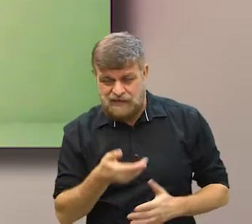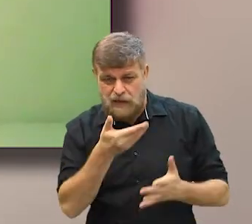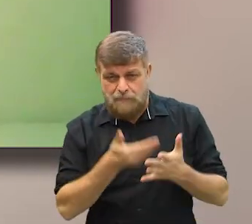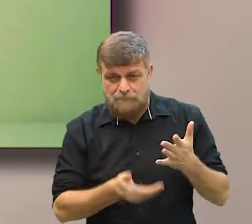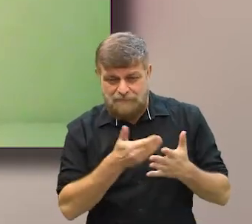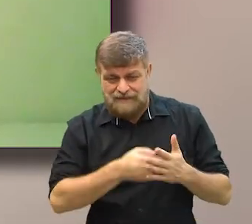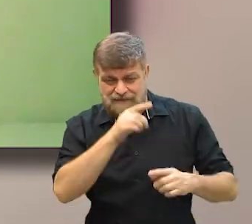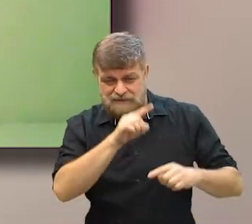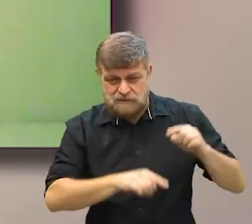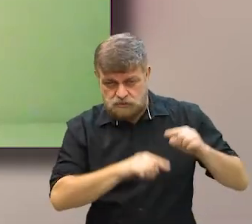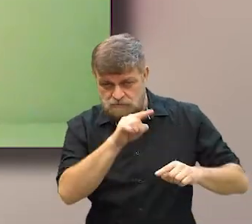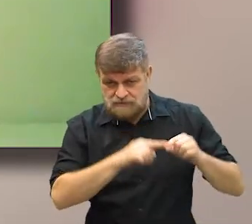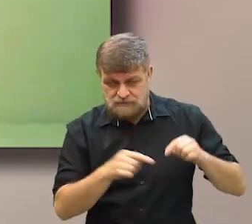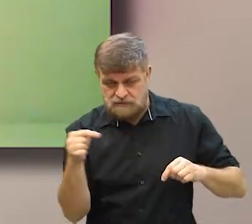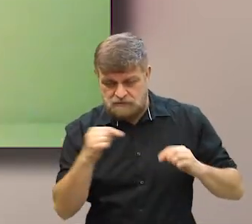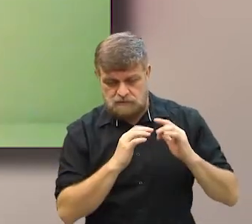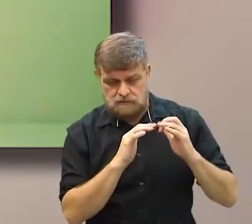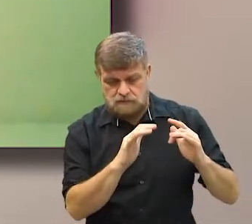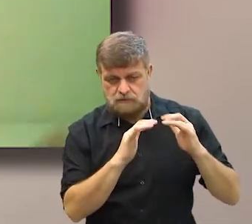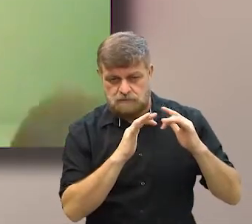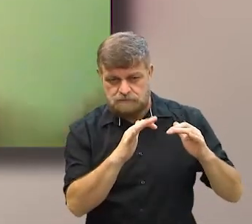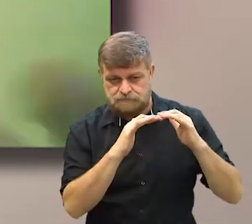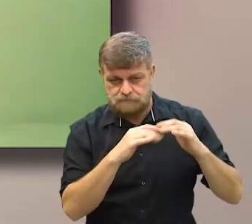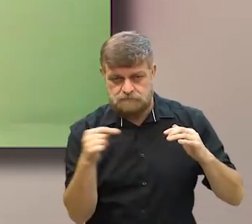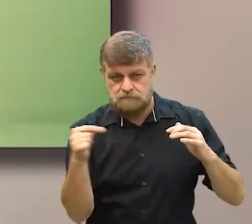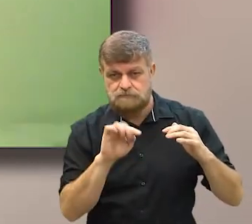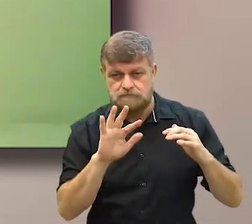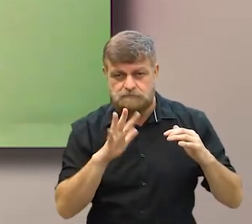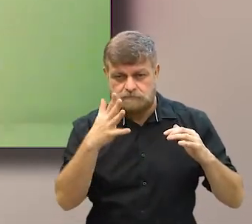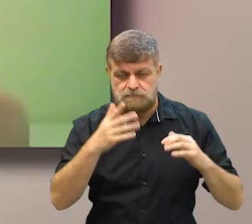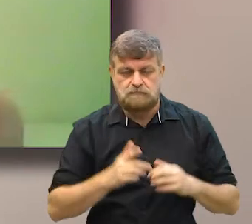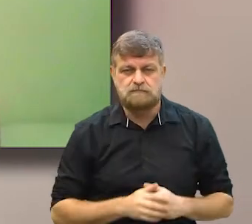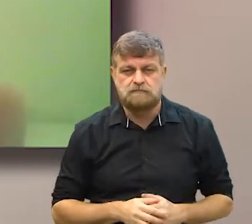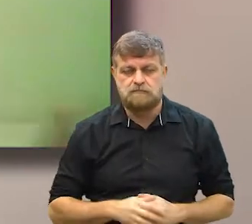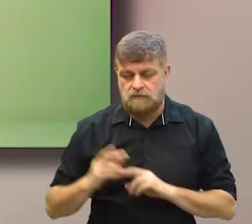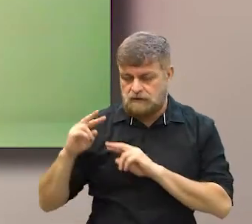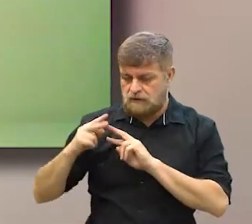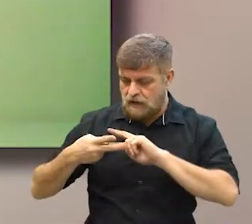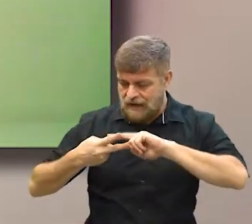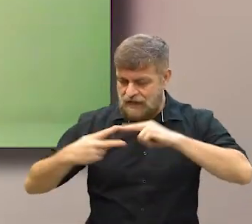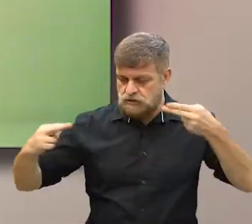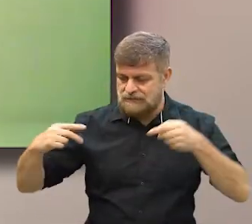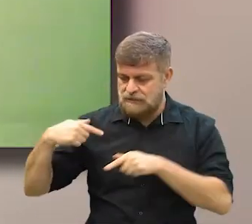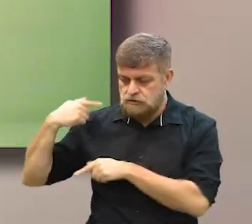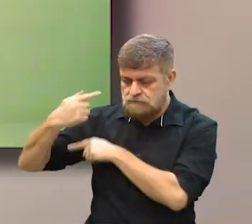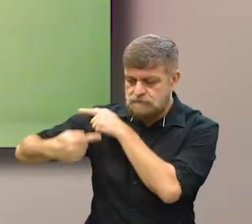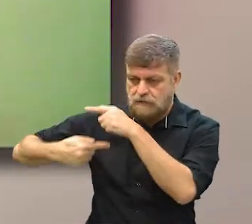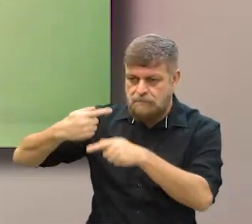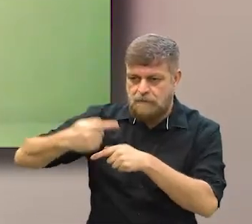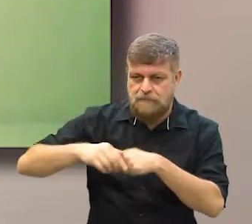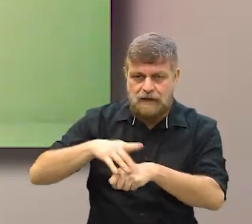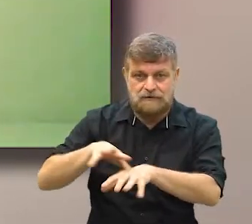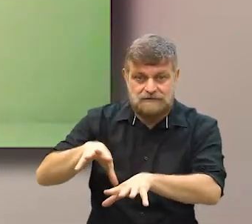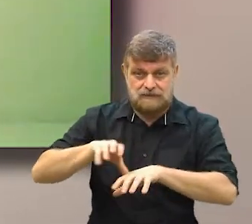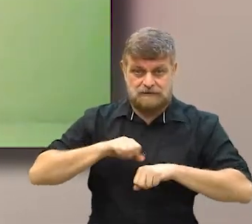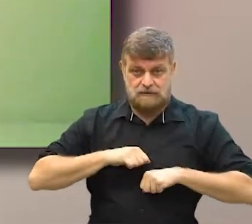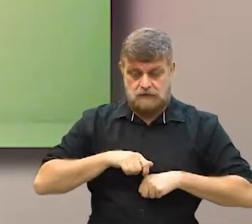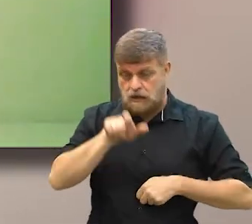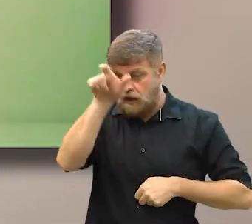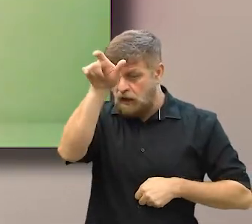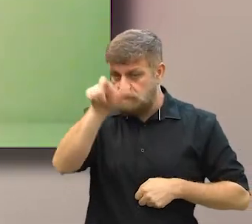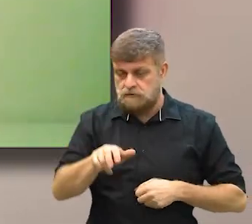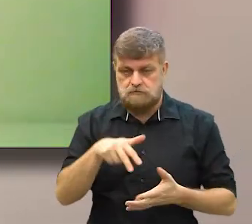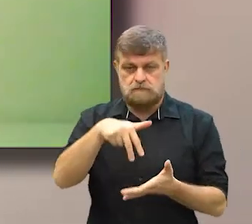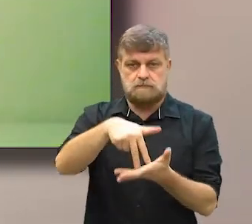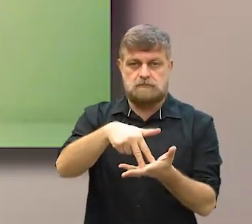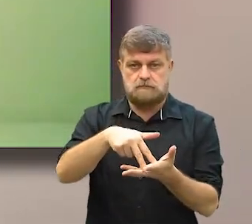quando há uma perda dessa substância, essa perda ela é condicionada do ponto de vista genético, né, uma doença herdada, o